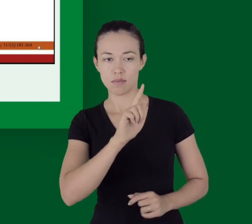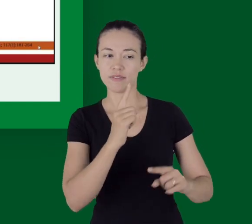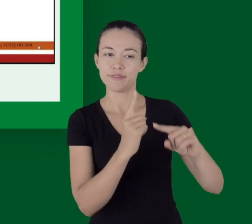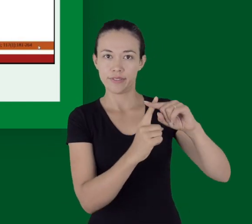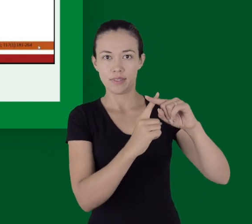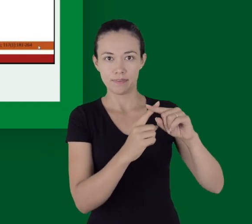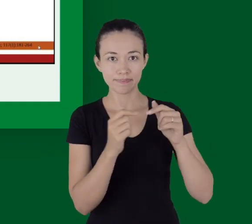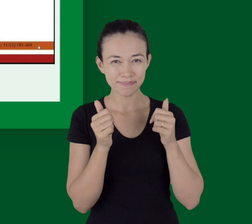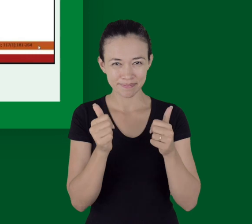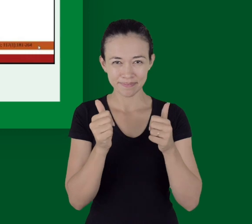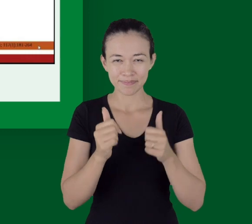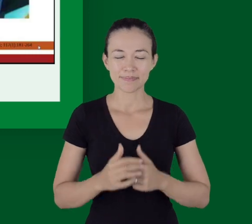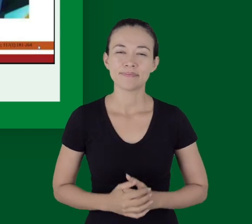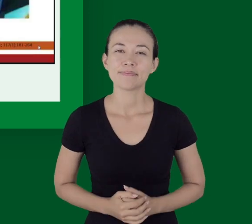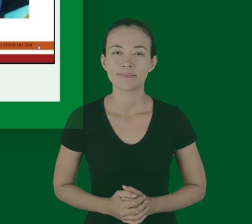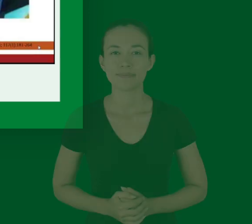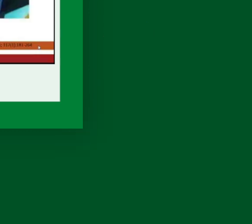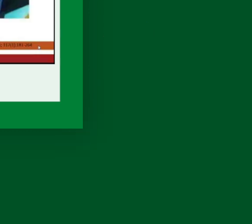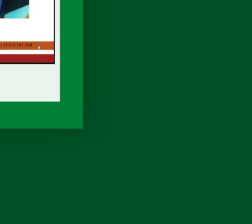é isso.